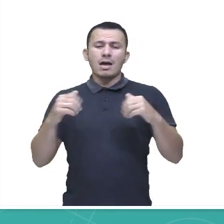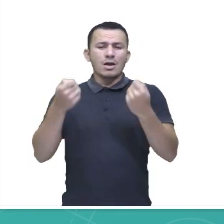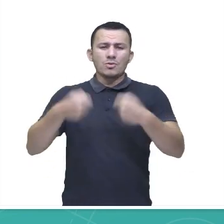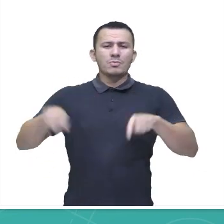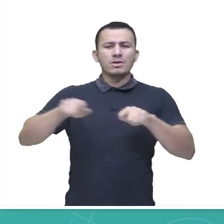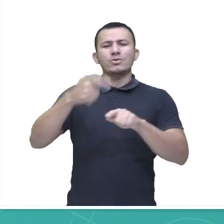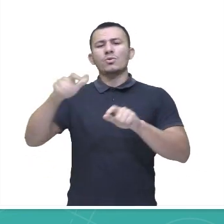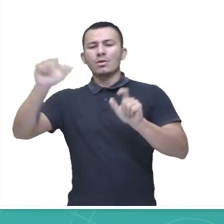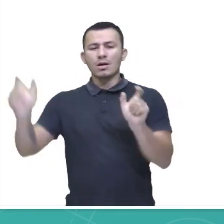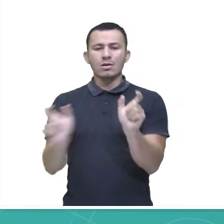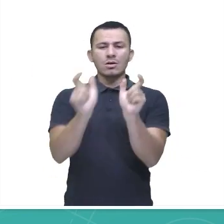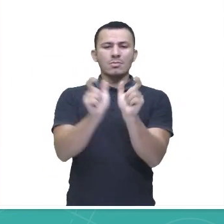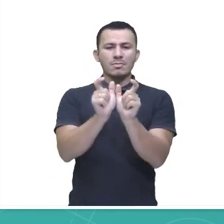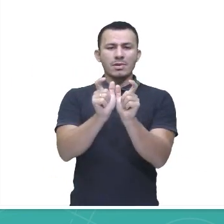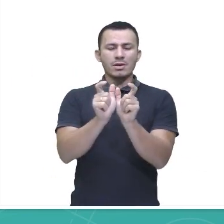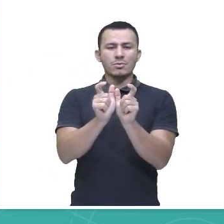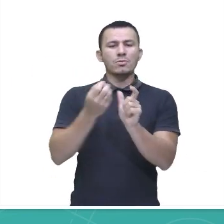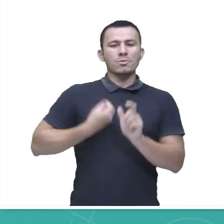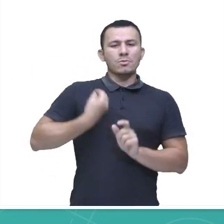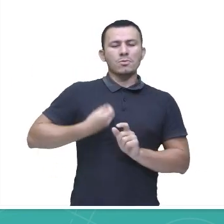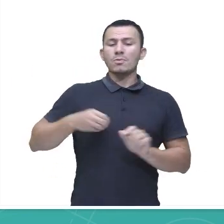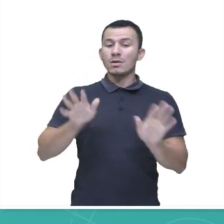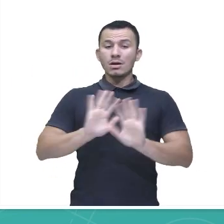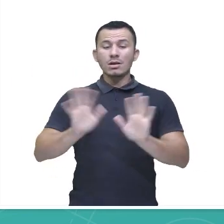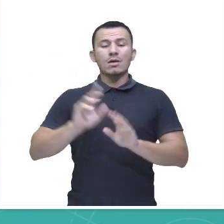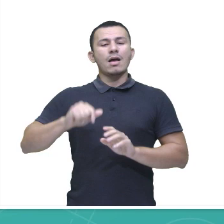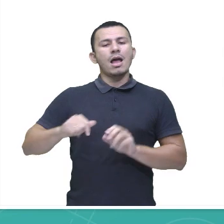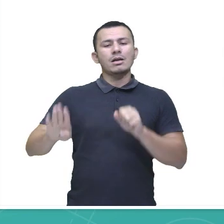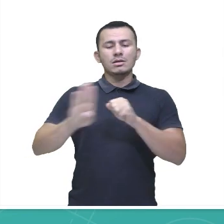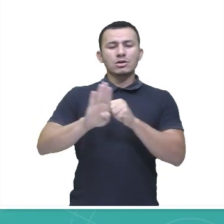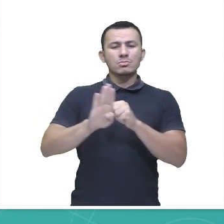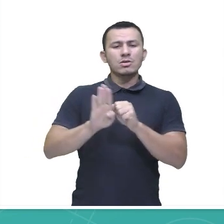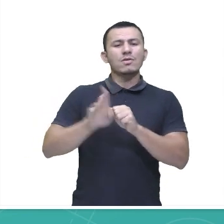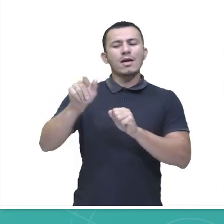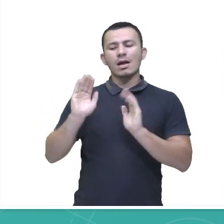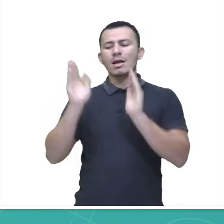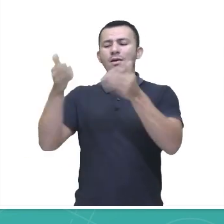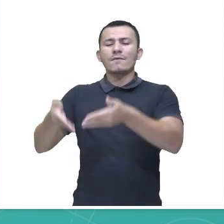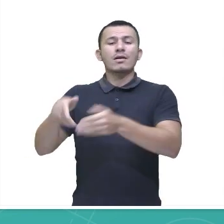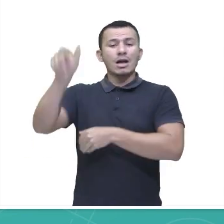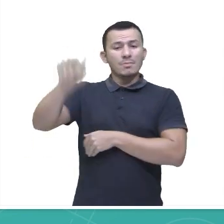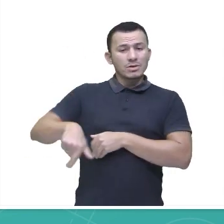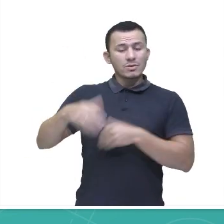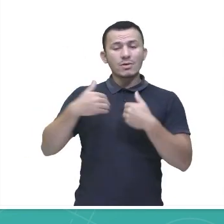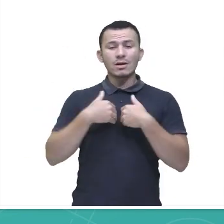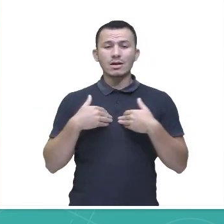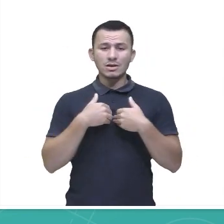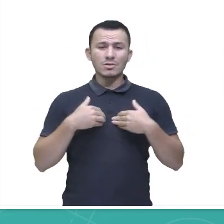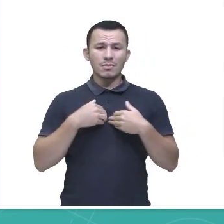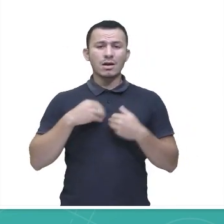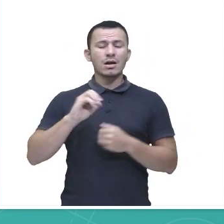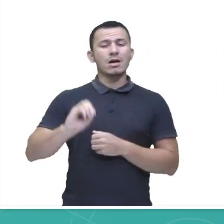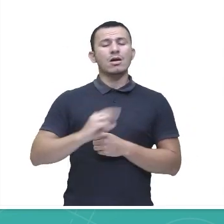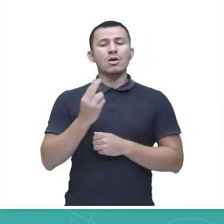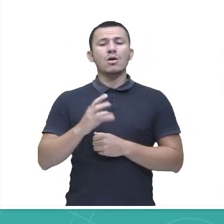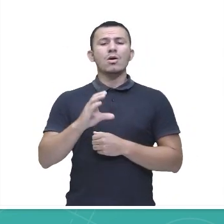existir, né? Então, o substantivo concreto é tudo quanto indica pessoa, animal ou